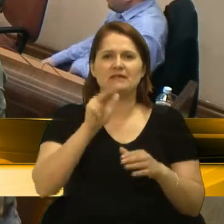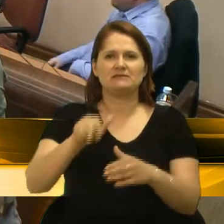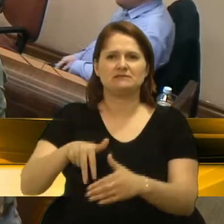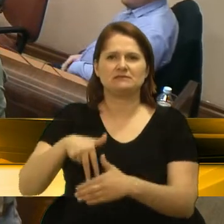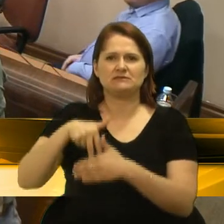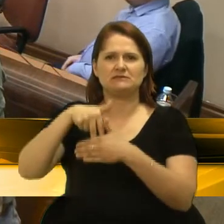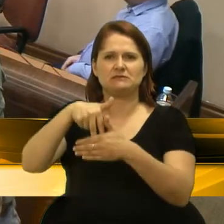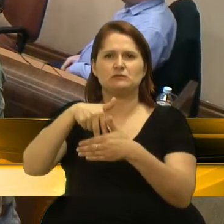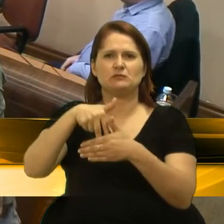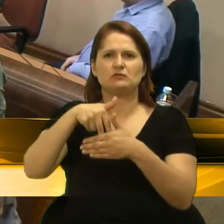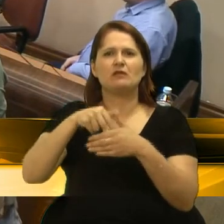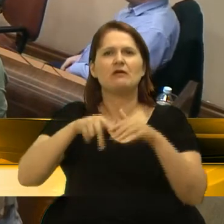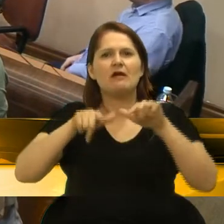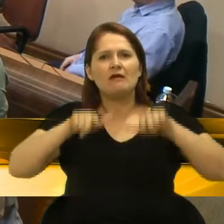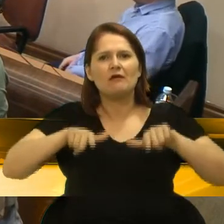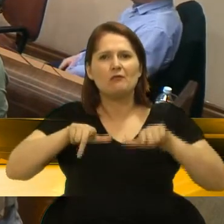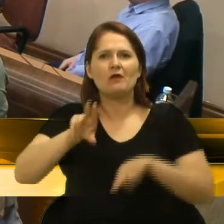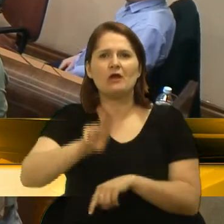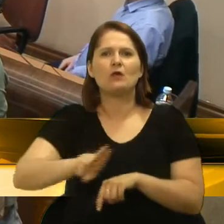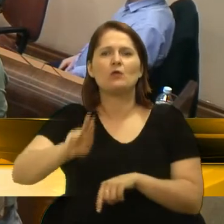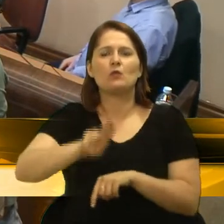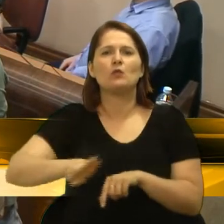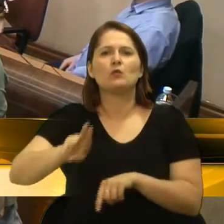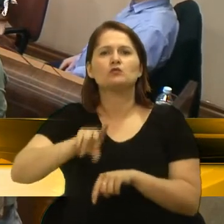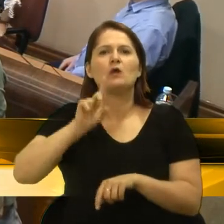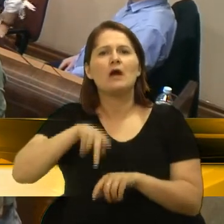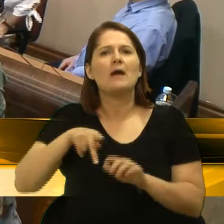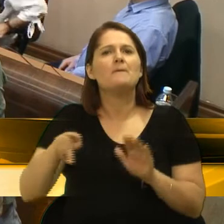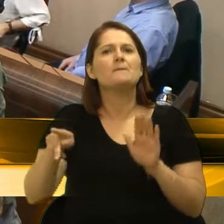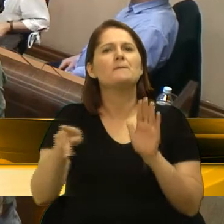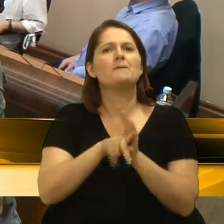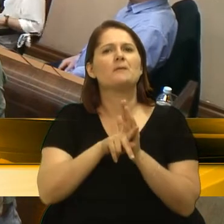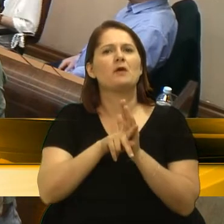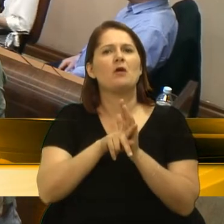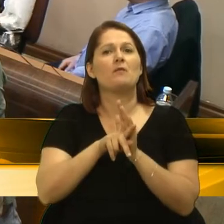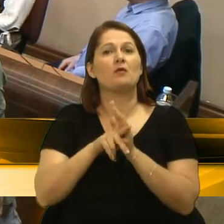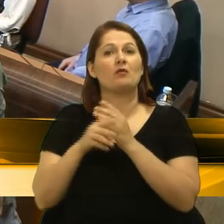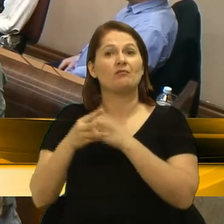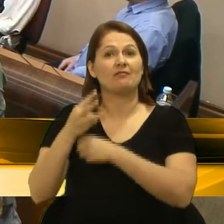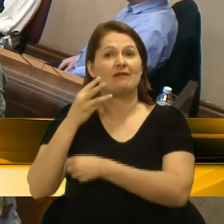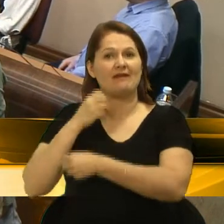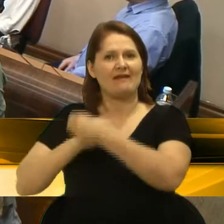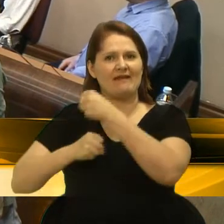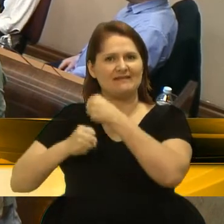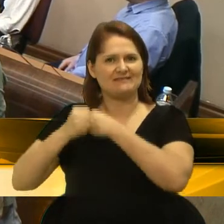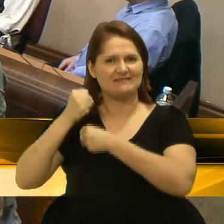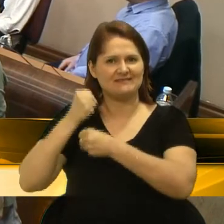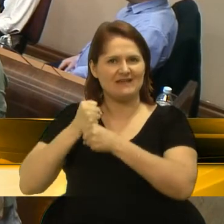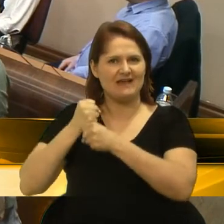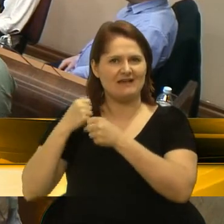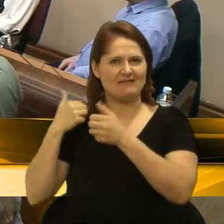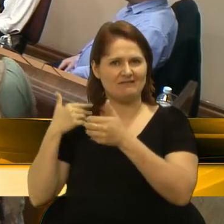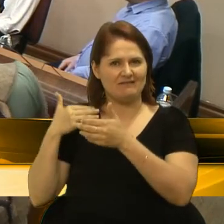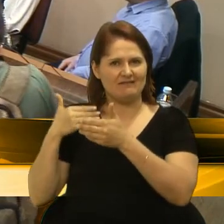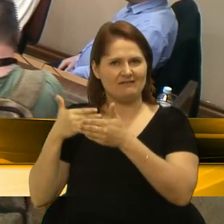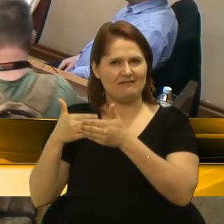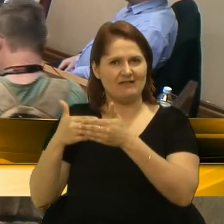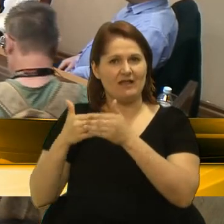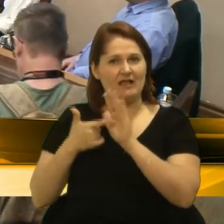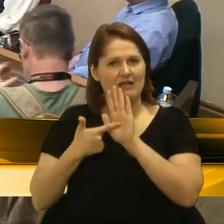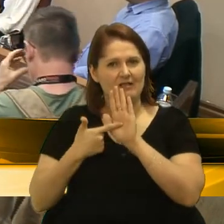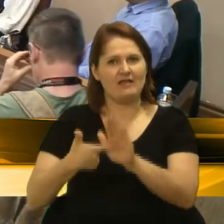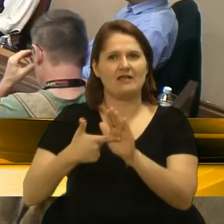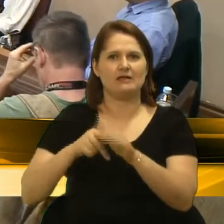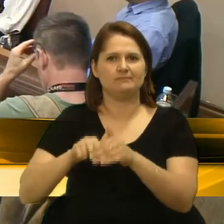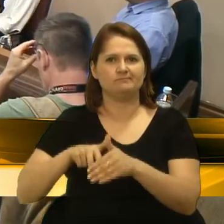de proposições contidas por durante 3 anos, que hoje aqui foram colocadas para os nobres